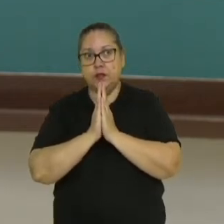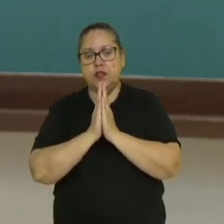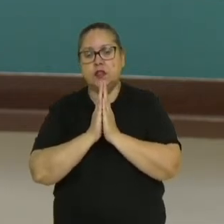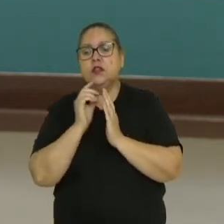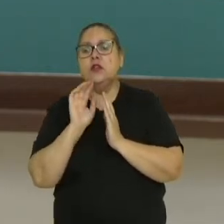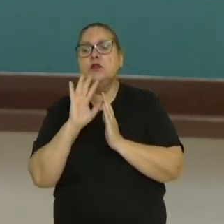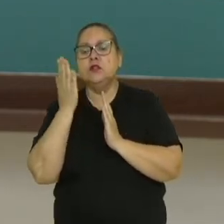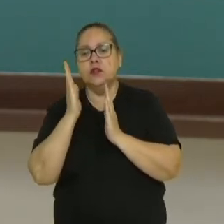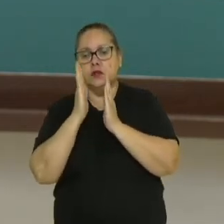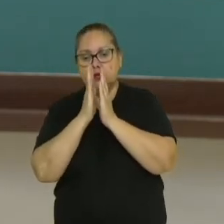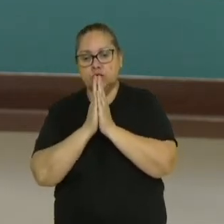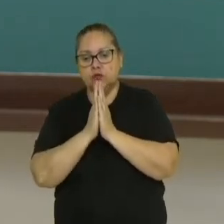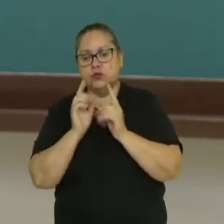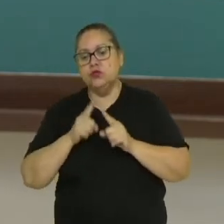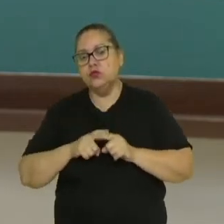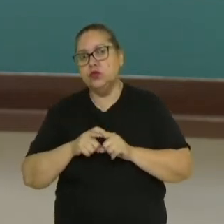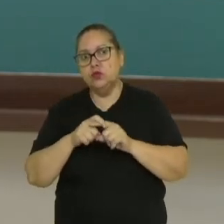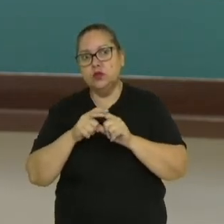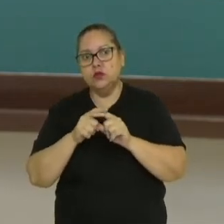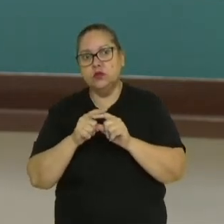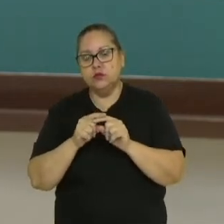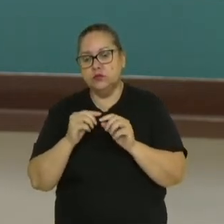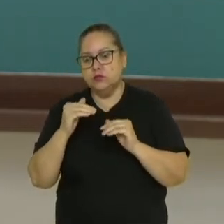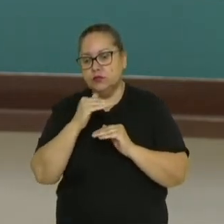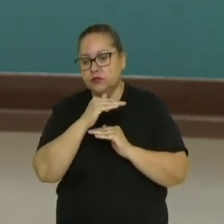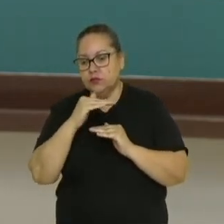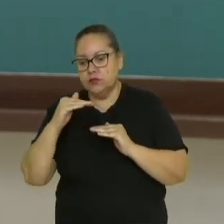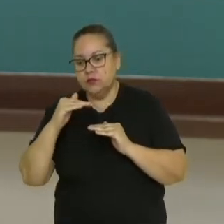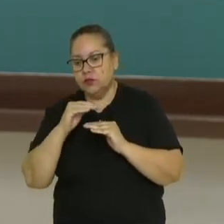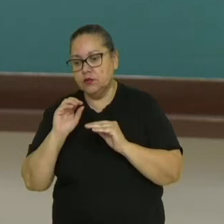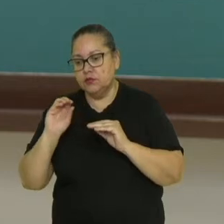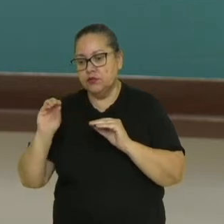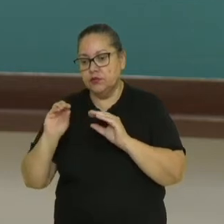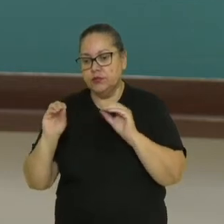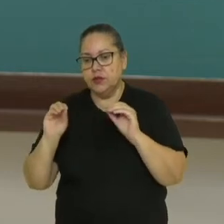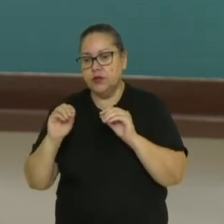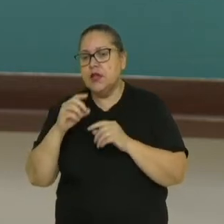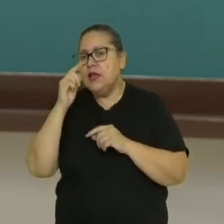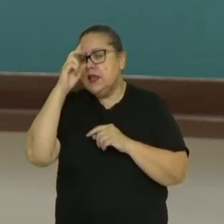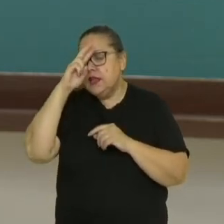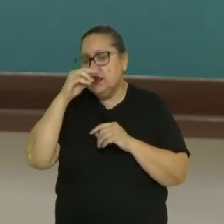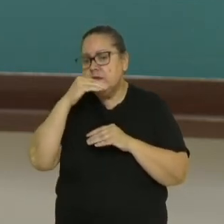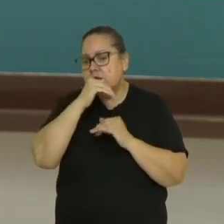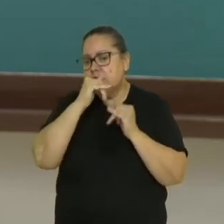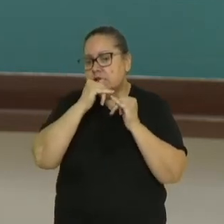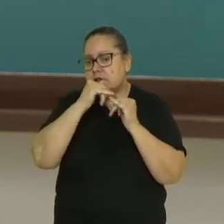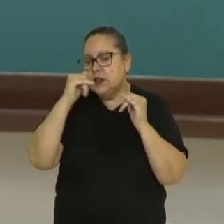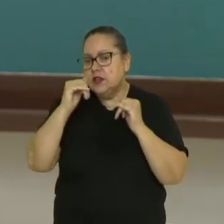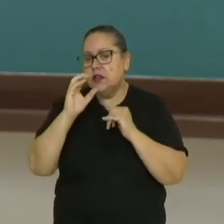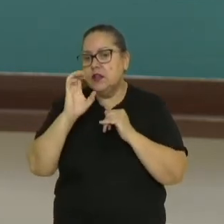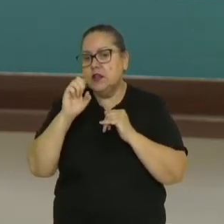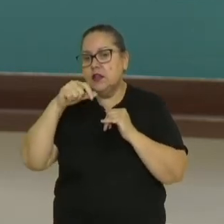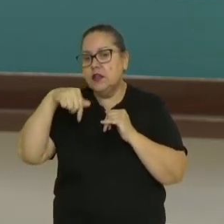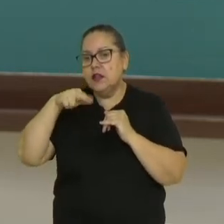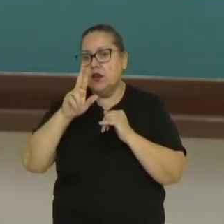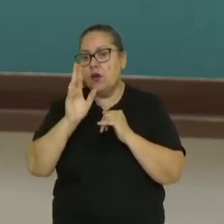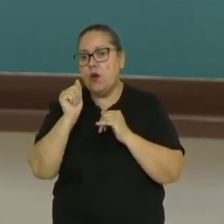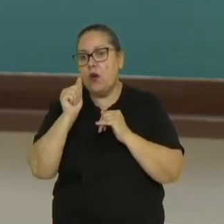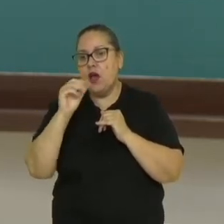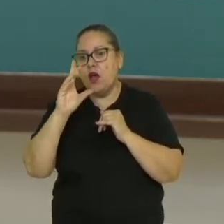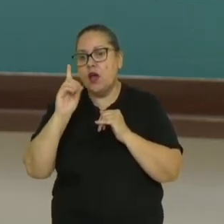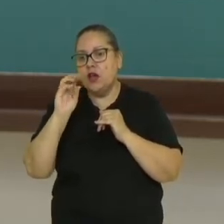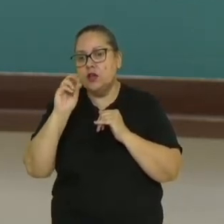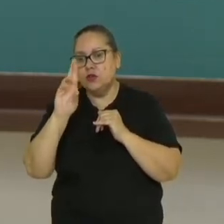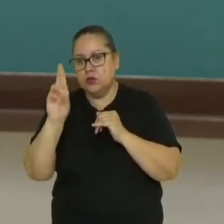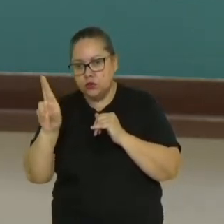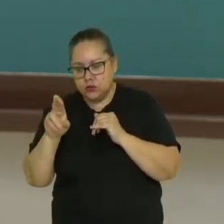que acontece? Os cromossomos vão ficar aqui no polo equatorial. É só você lembrar da linha do Equador, né, lá no nosso planeta. Então, polo